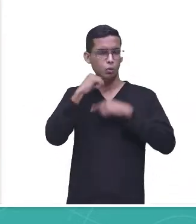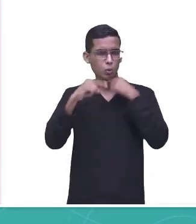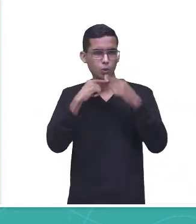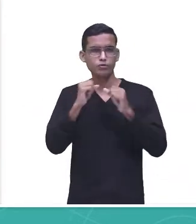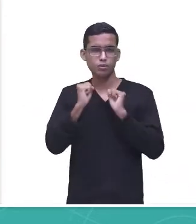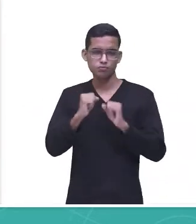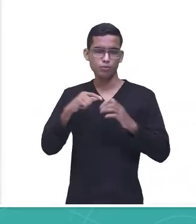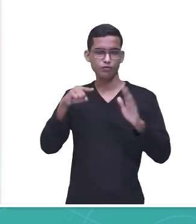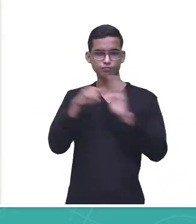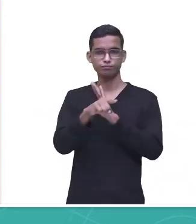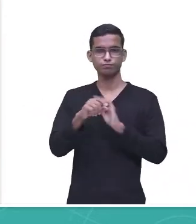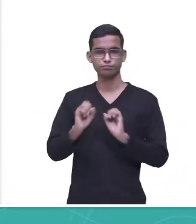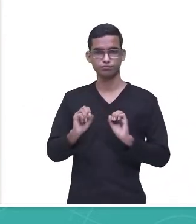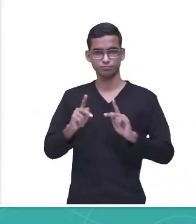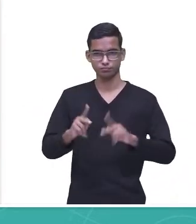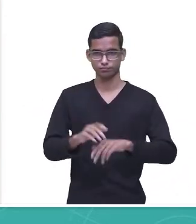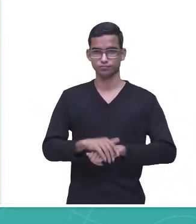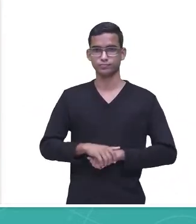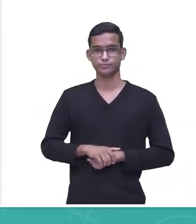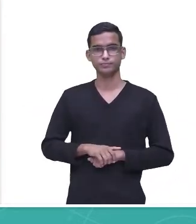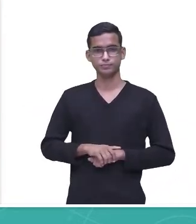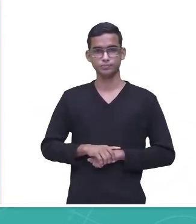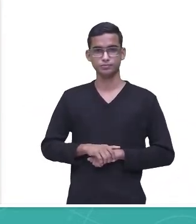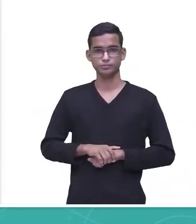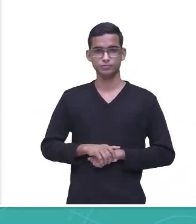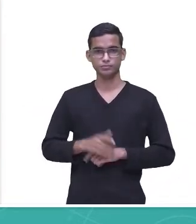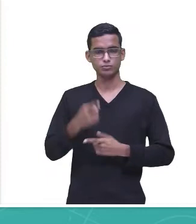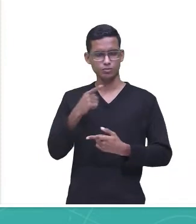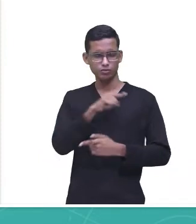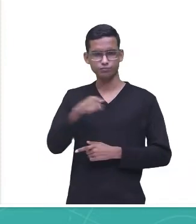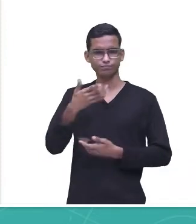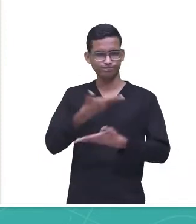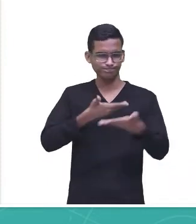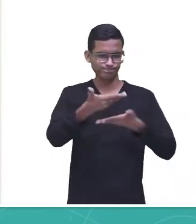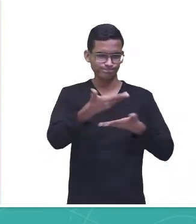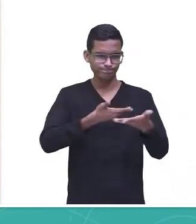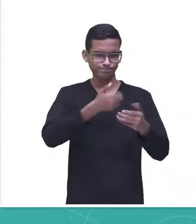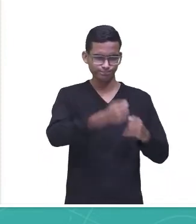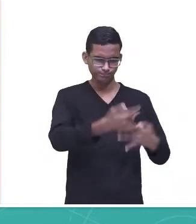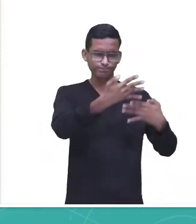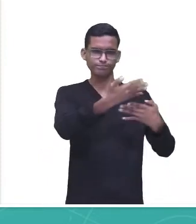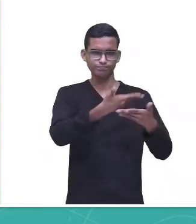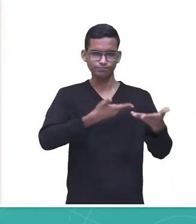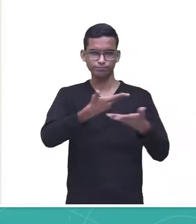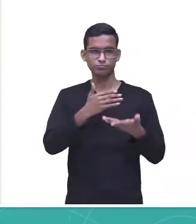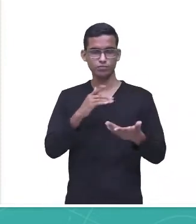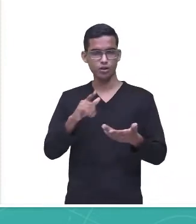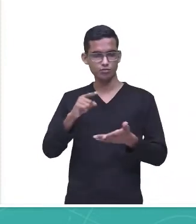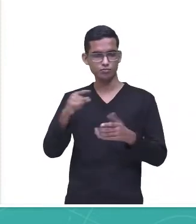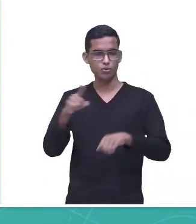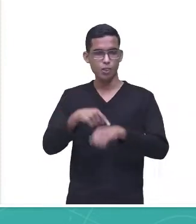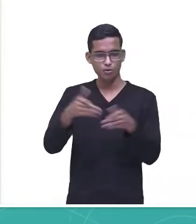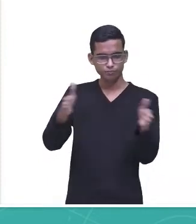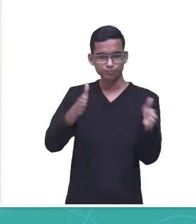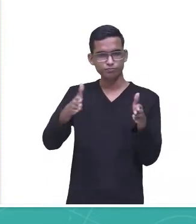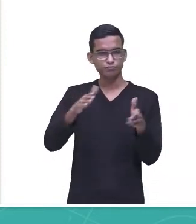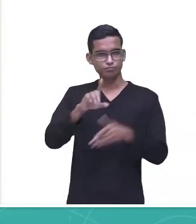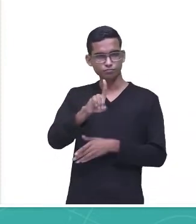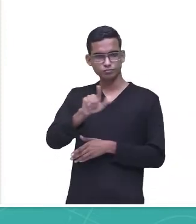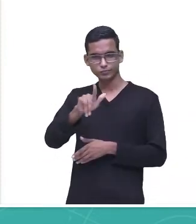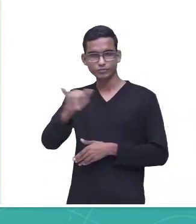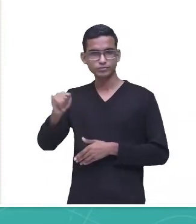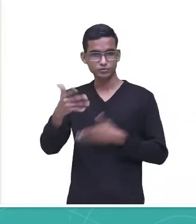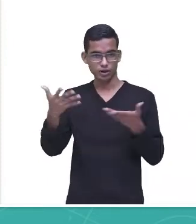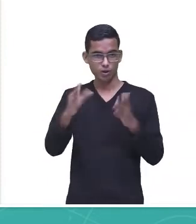só perguntar. E eu conto com a participação de vocês durante as nossas DLI. Então vamos ao conteúdo da aula de